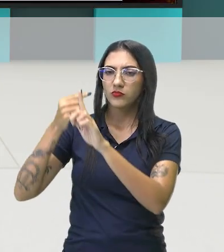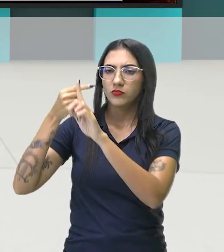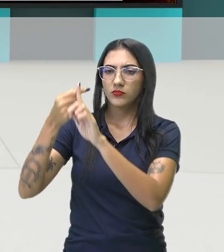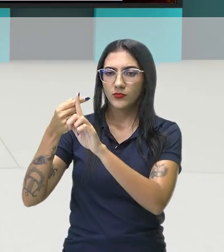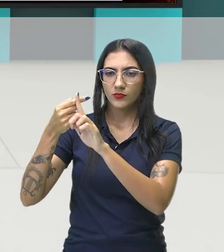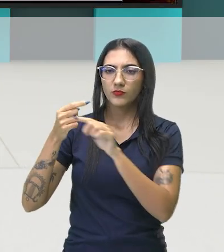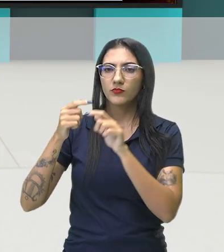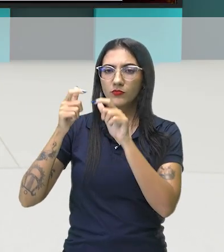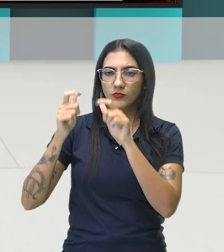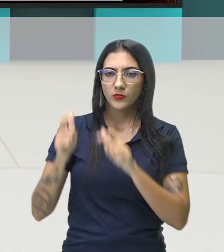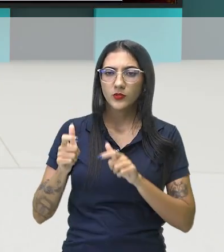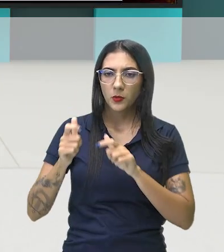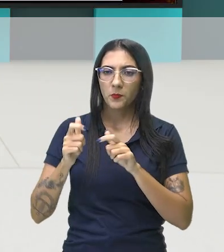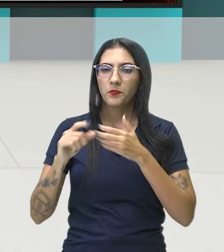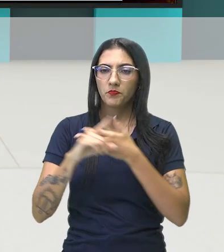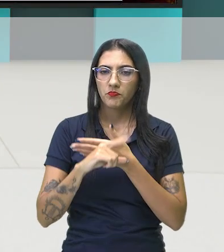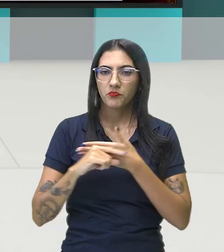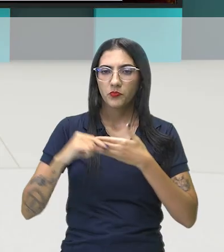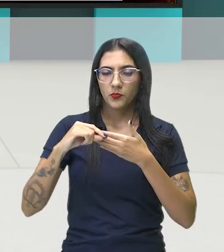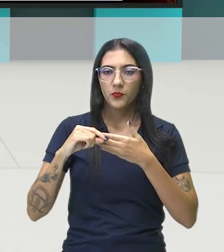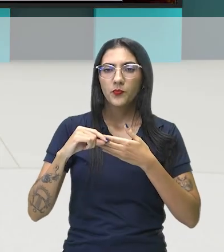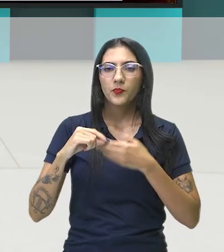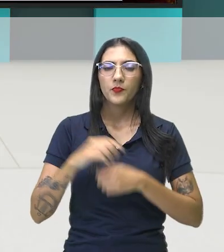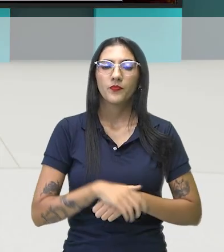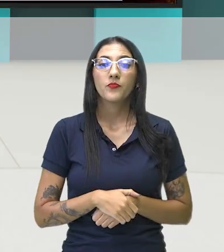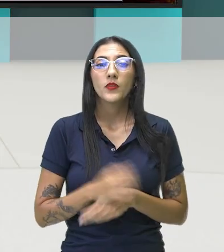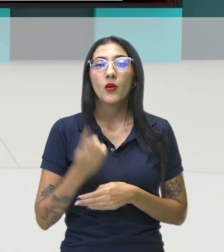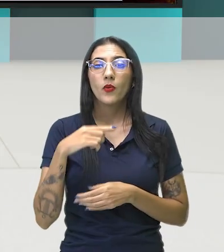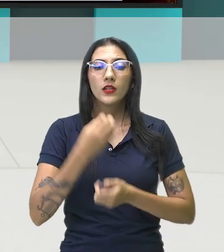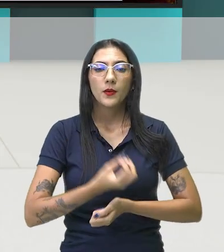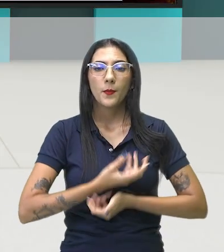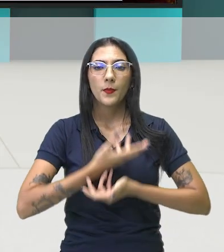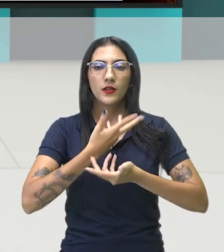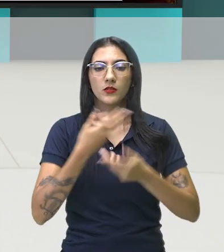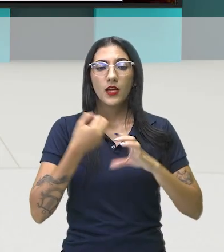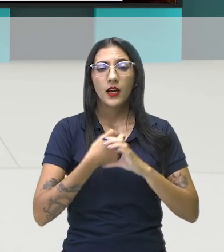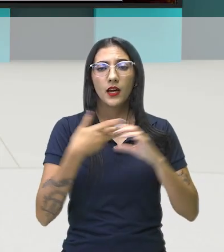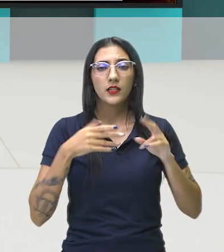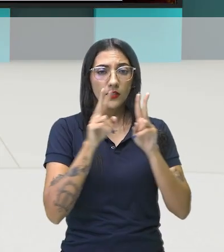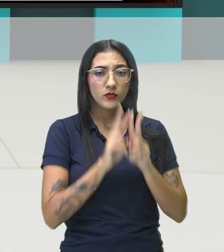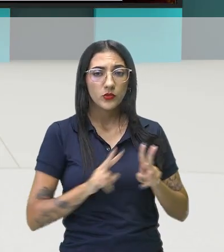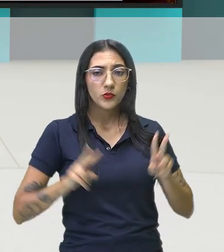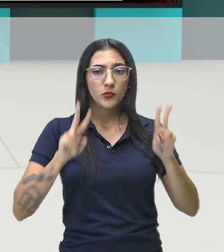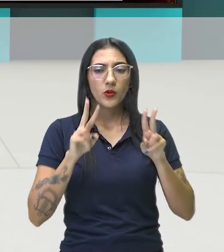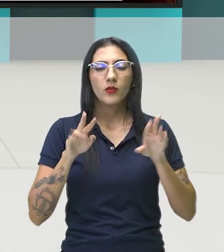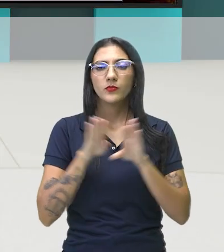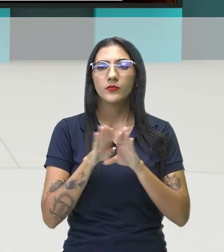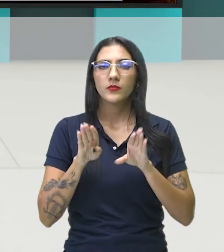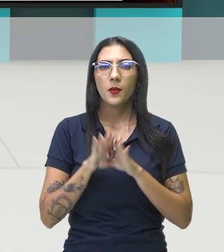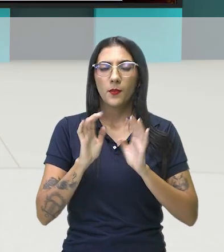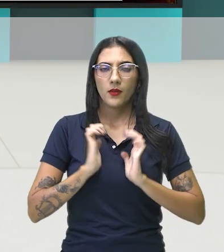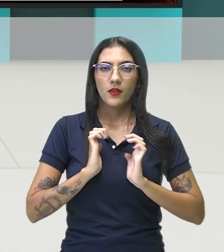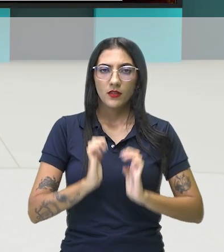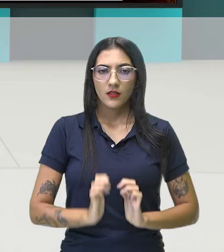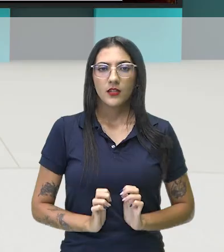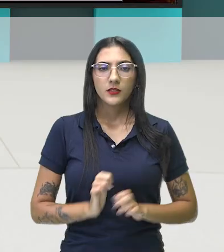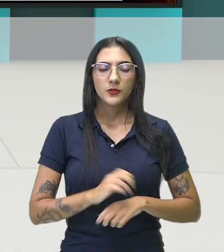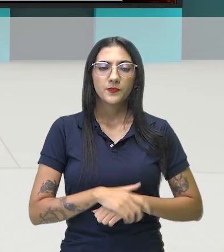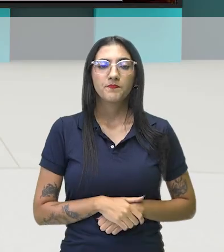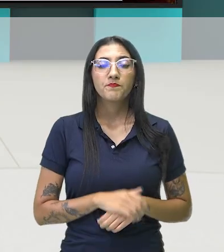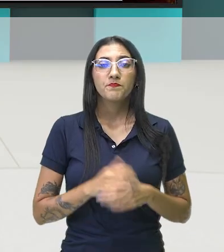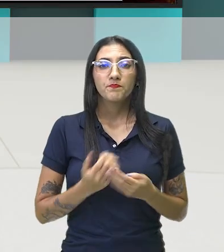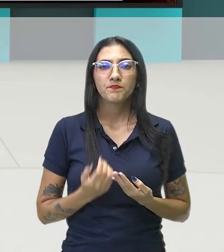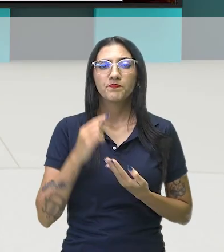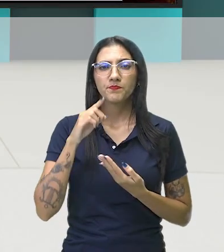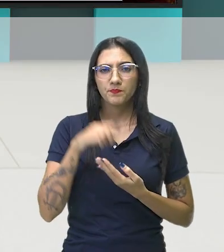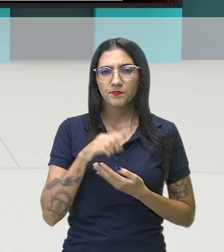1807, de Gaspar David, que ele expressa valores estéticos e éticos. Então, essa obra,